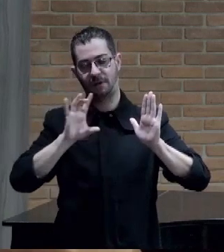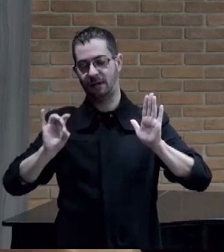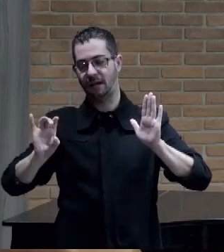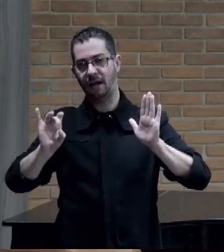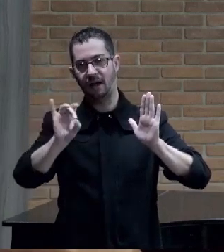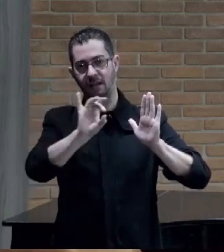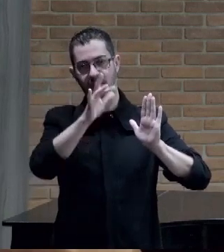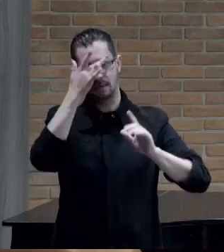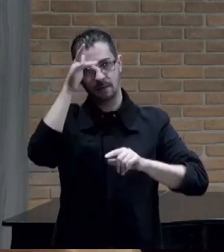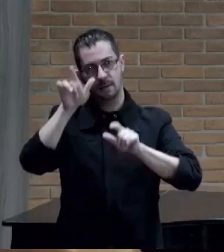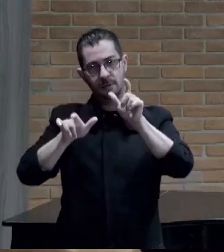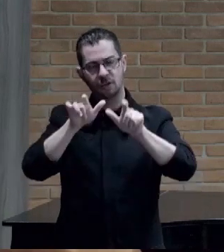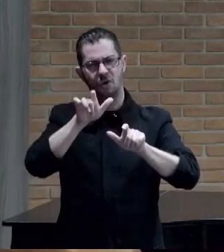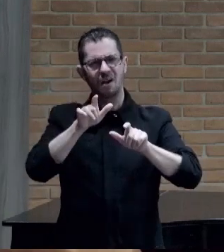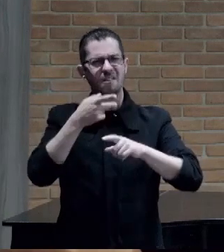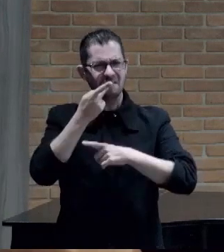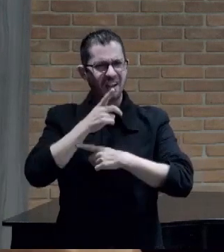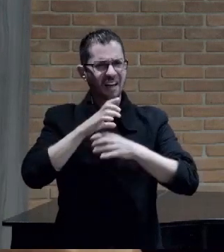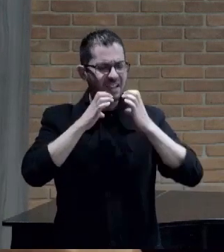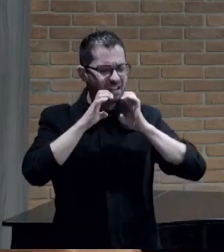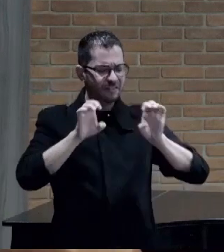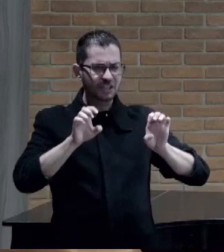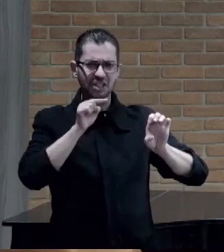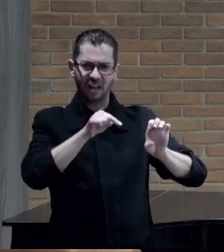sobre Evangelho é importante?